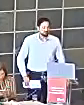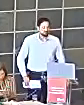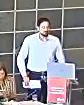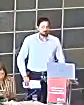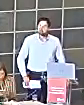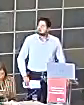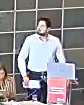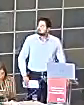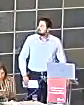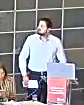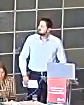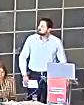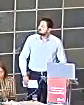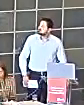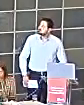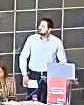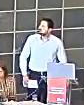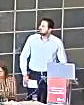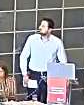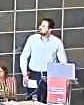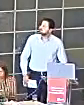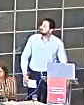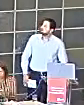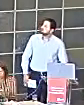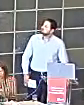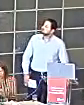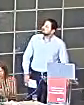Carlinho nossa tem isso